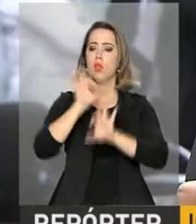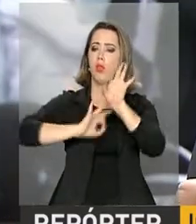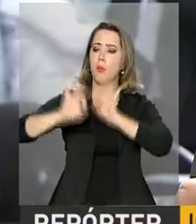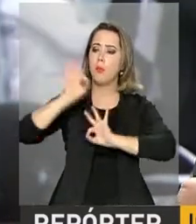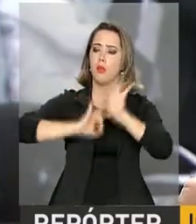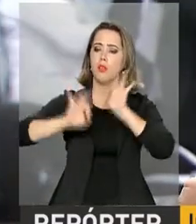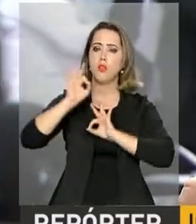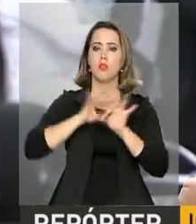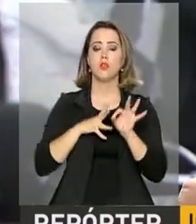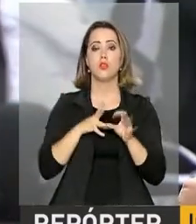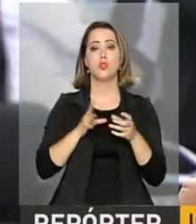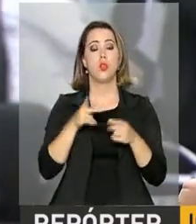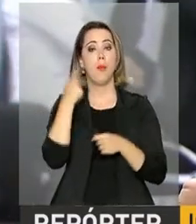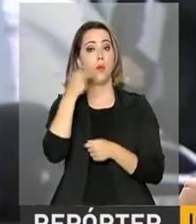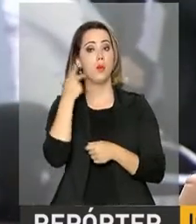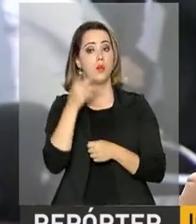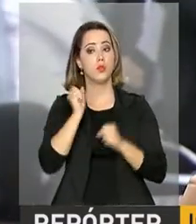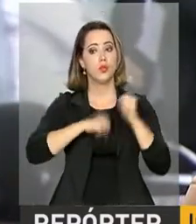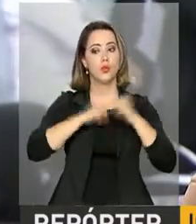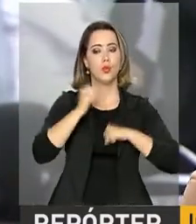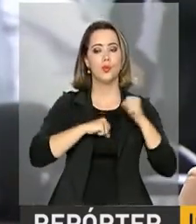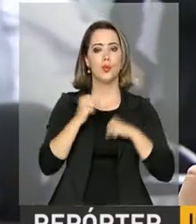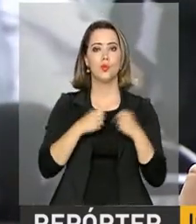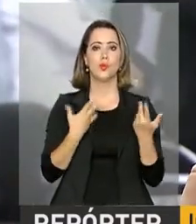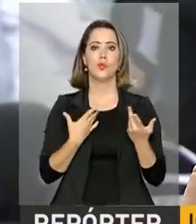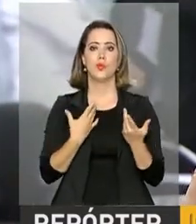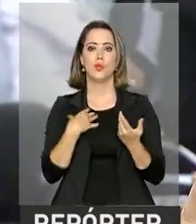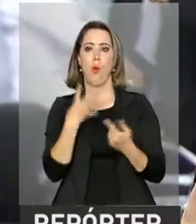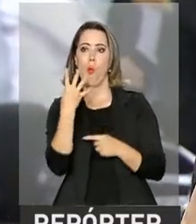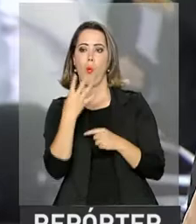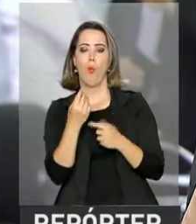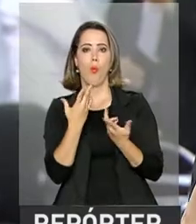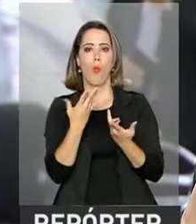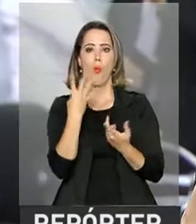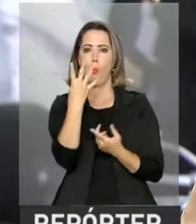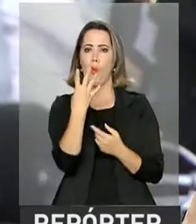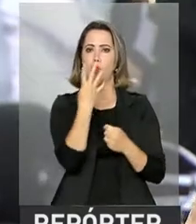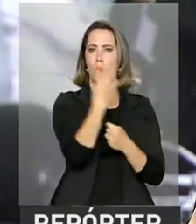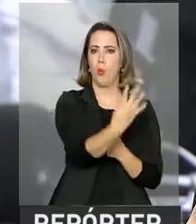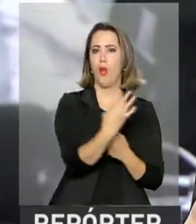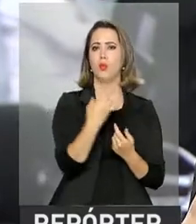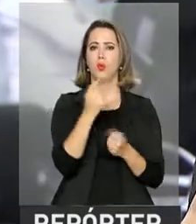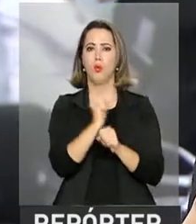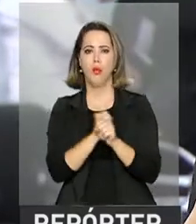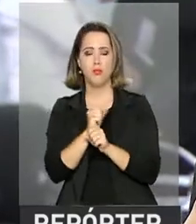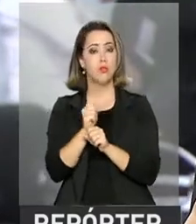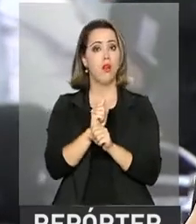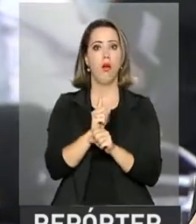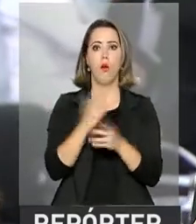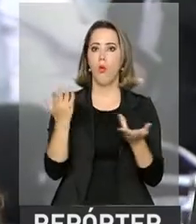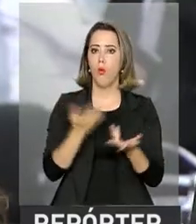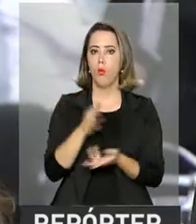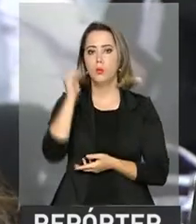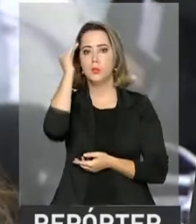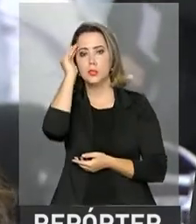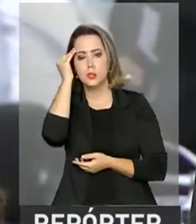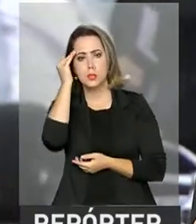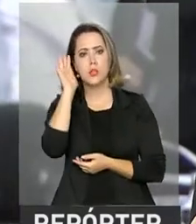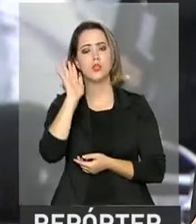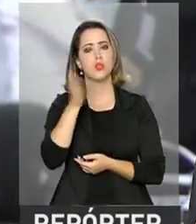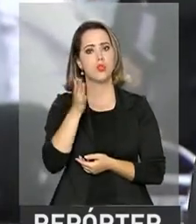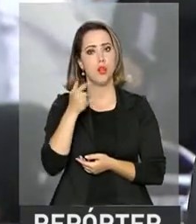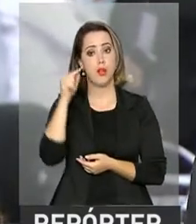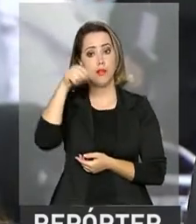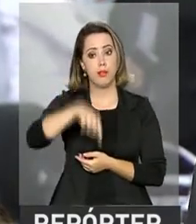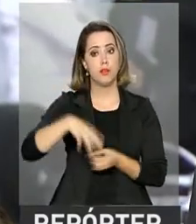a política industrial para além dos ciclos políticos normais, de 4 em 4 anos. O entendimento hoje